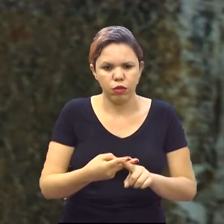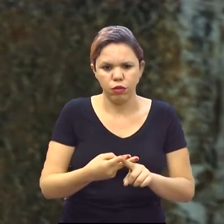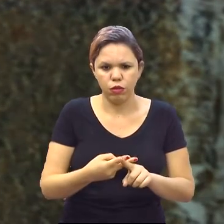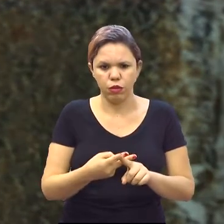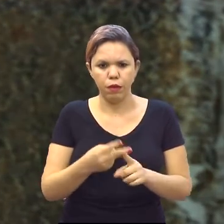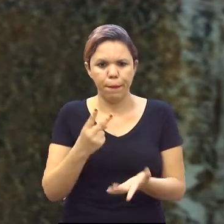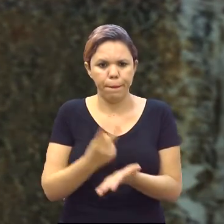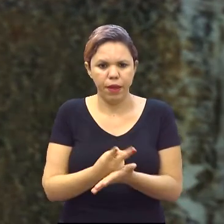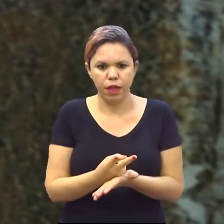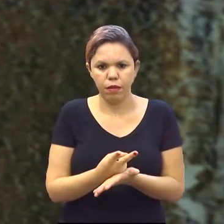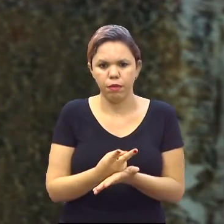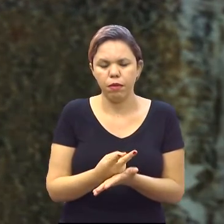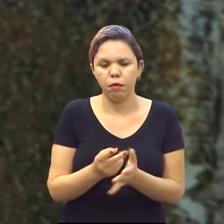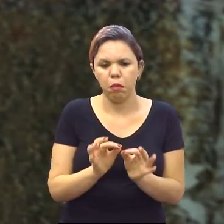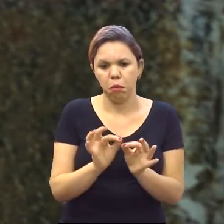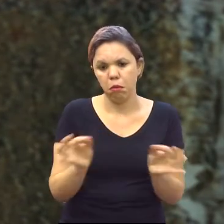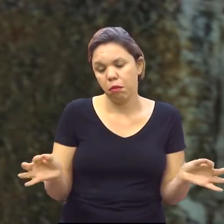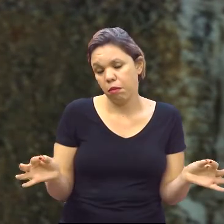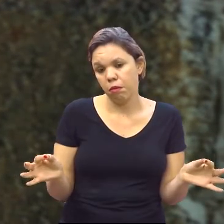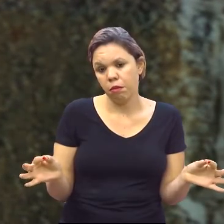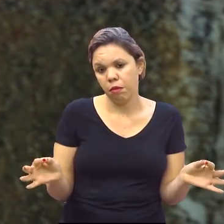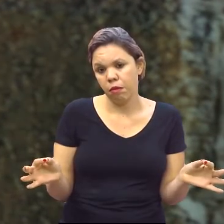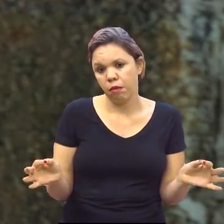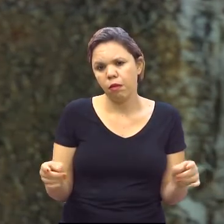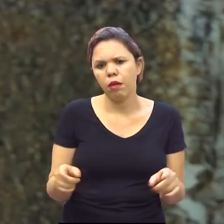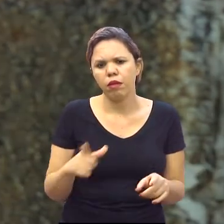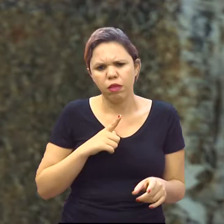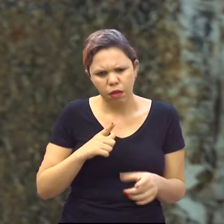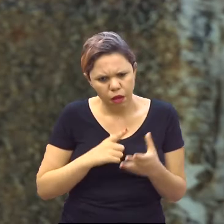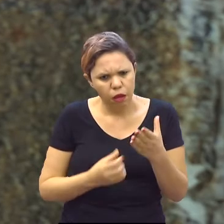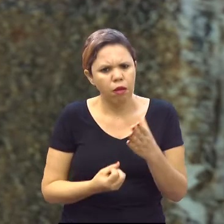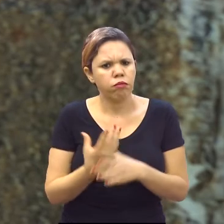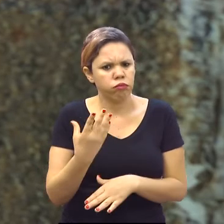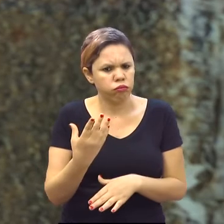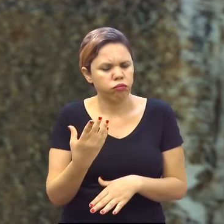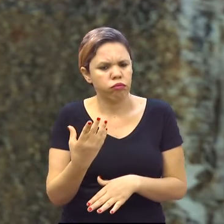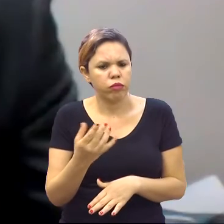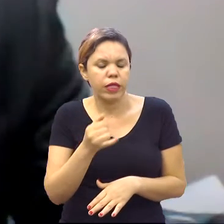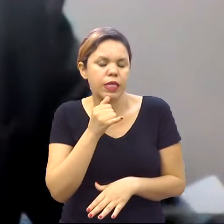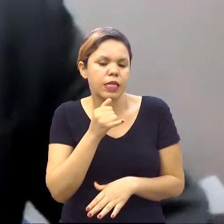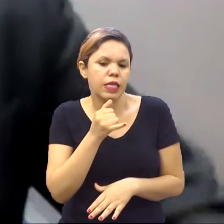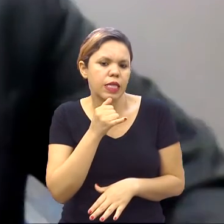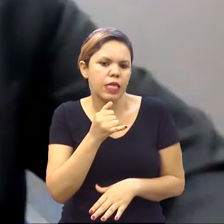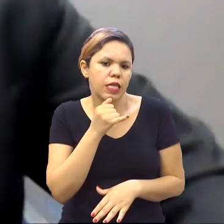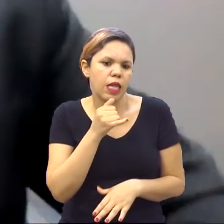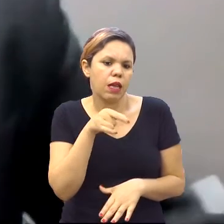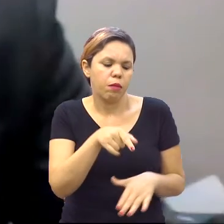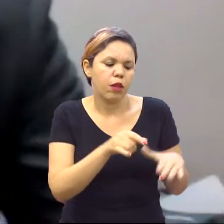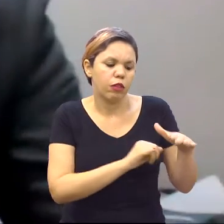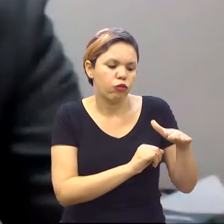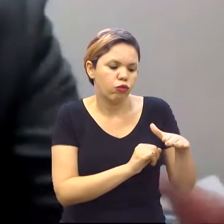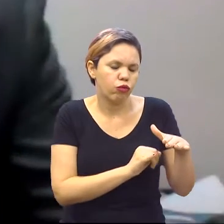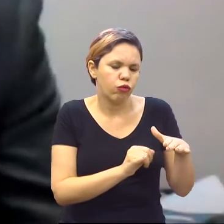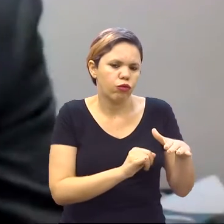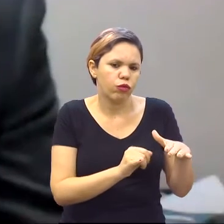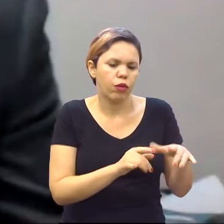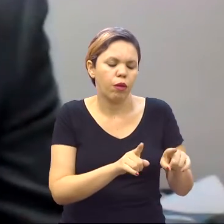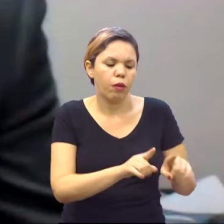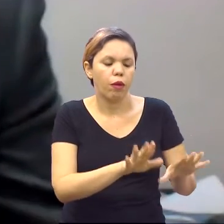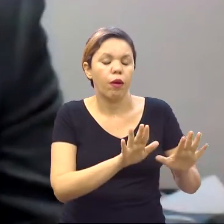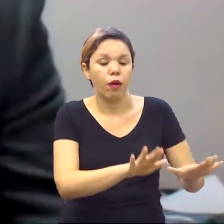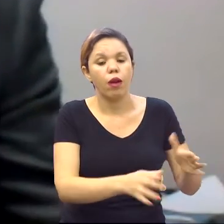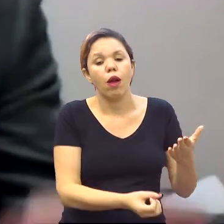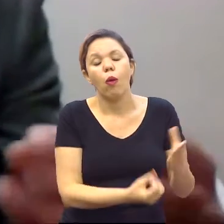ações, mesmo que sejam pequenas, mas que elas ocorram. O consórcio, por exemplo, apesar da